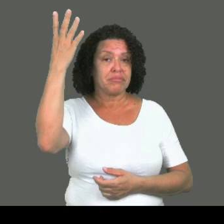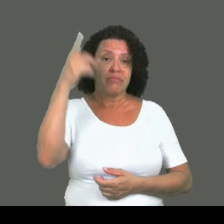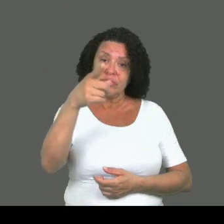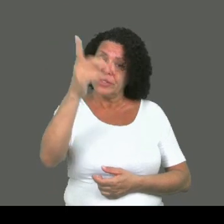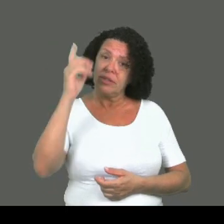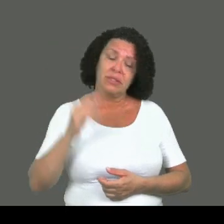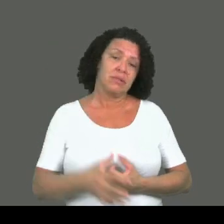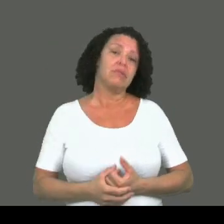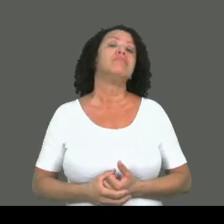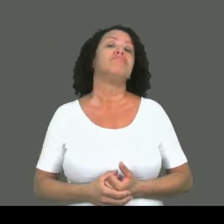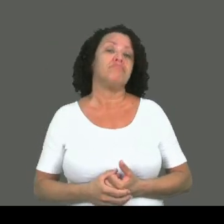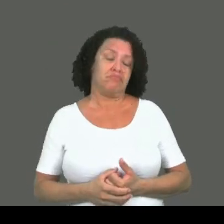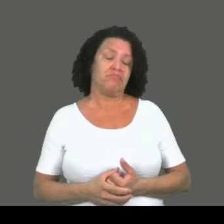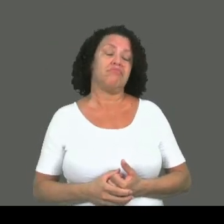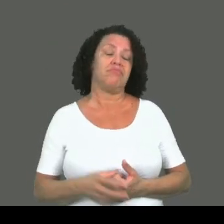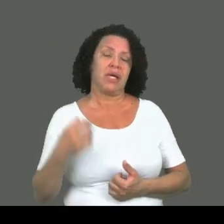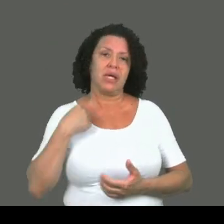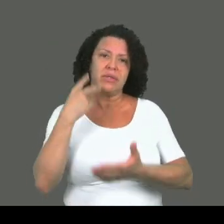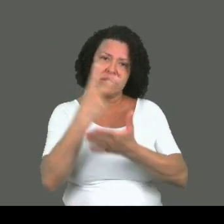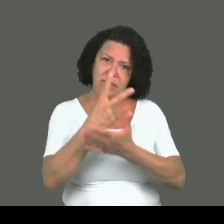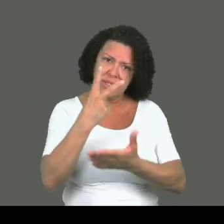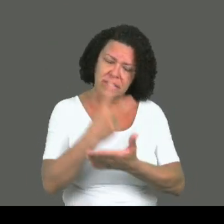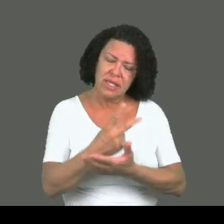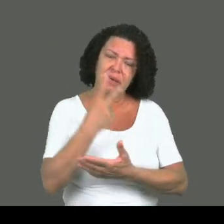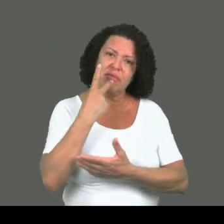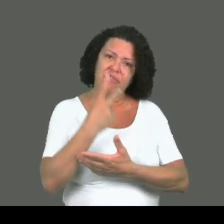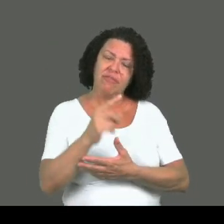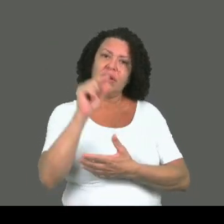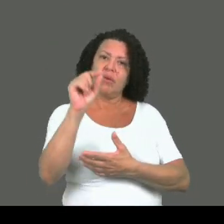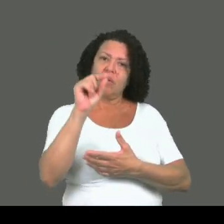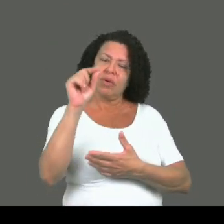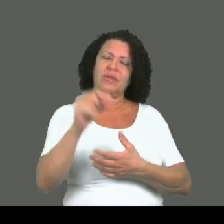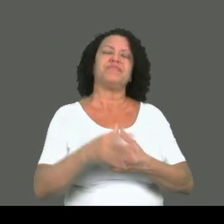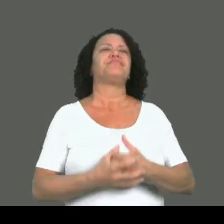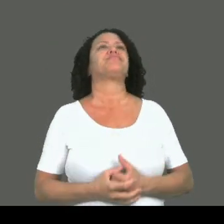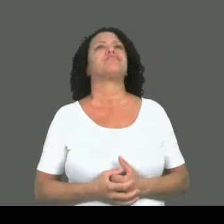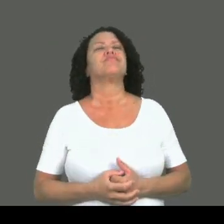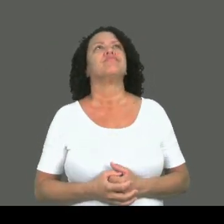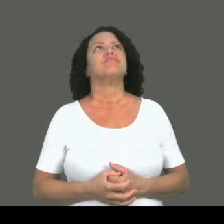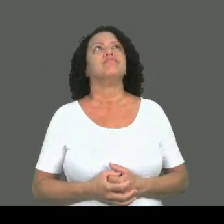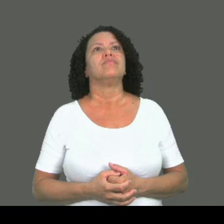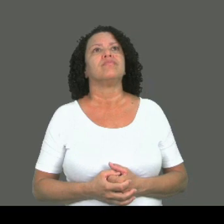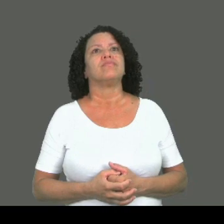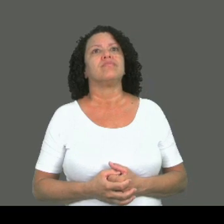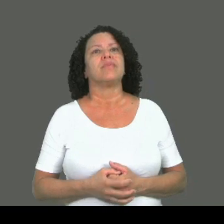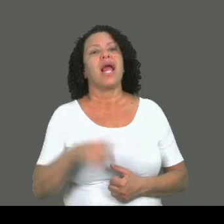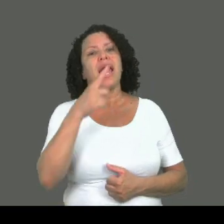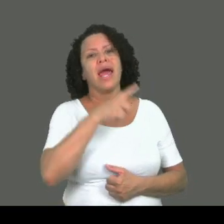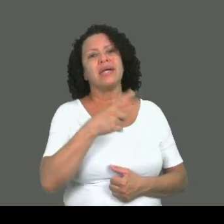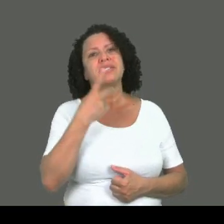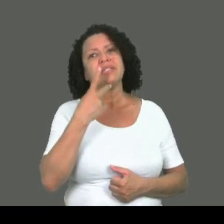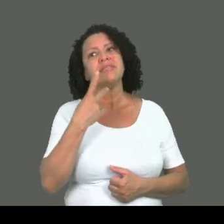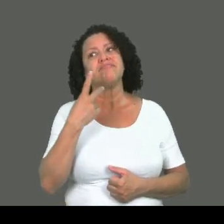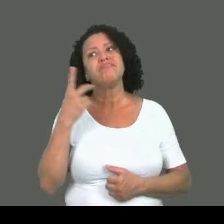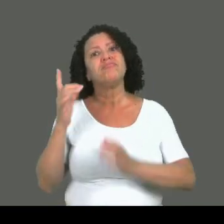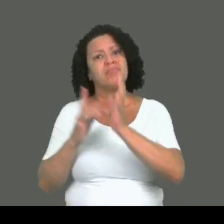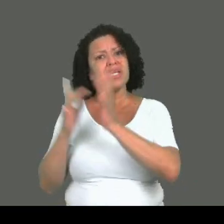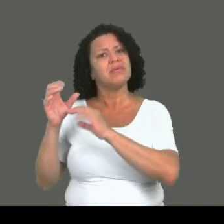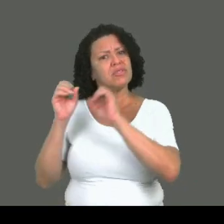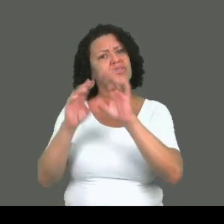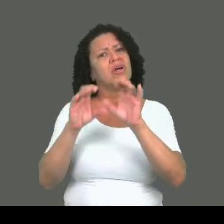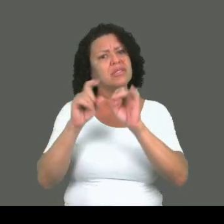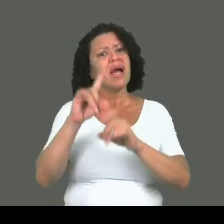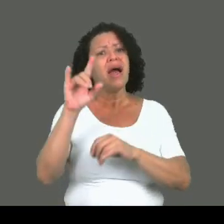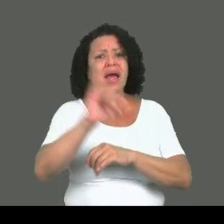imaginação, né? Então eu costumo sempre trazer esse ensinamento, né? Porque eu acho que é